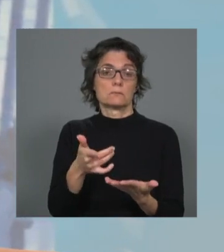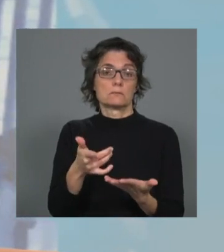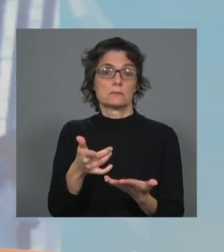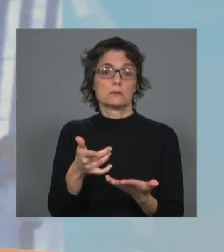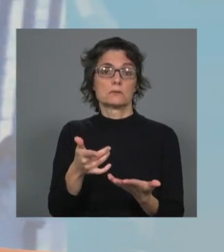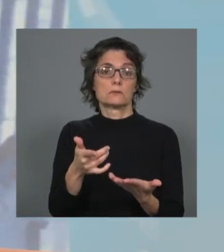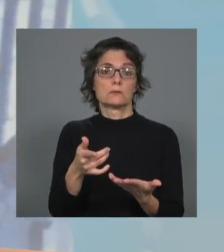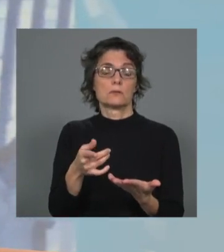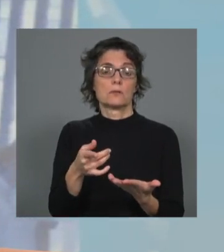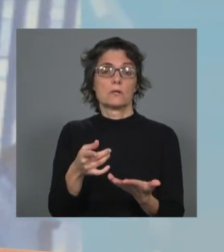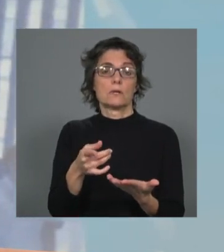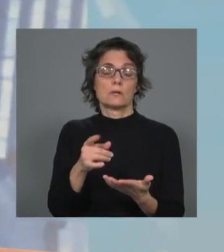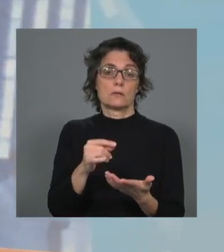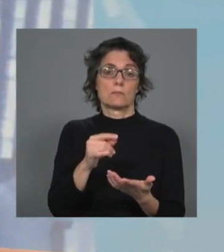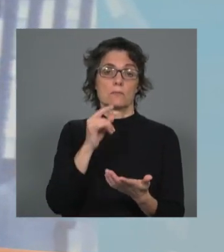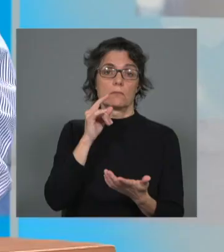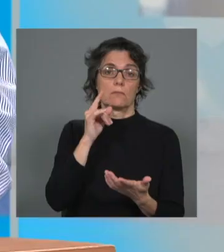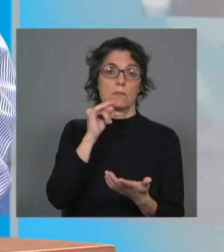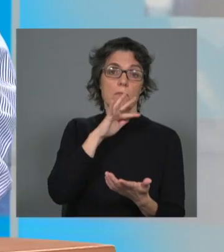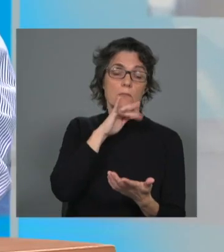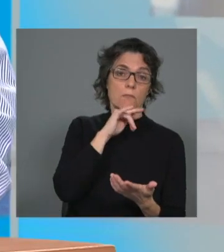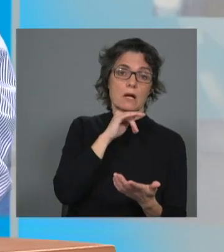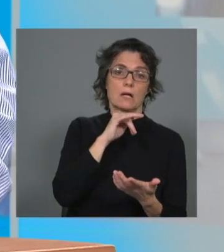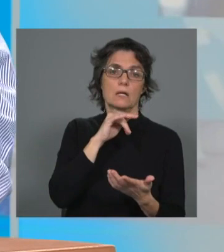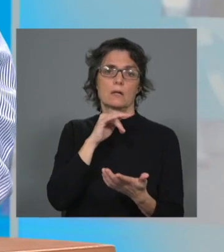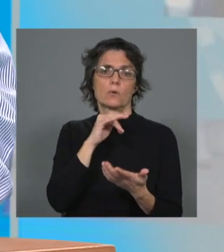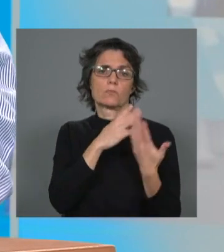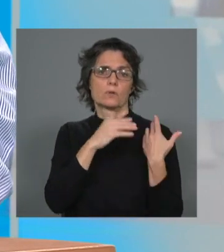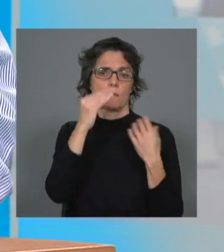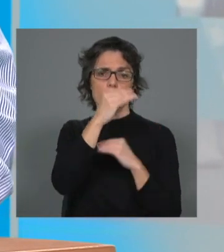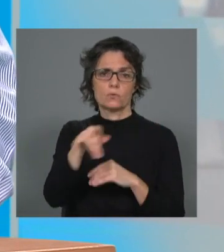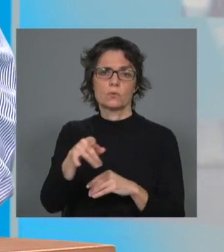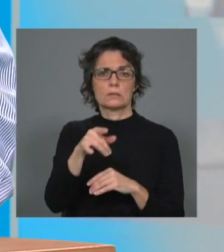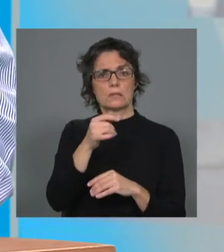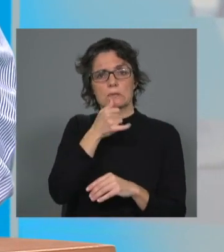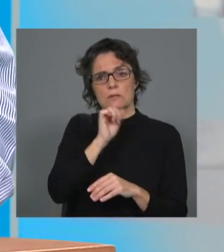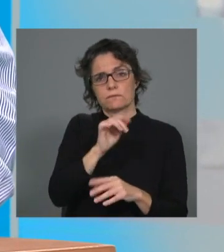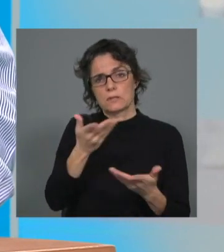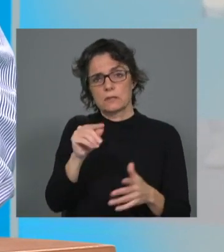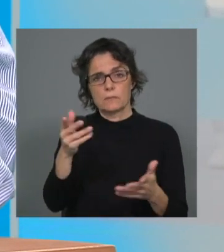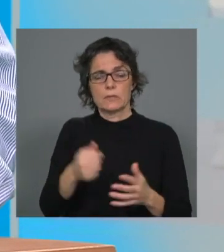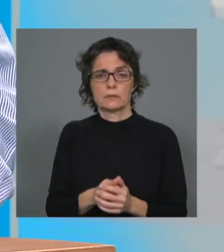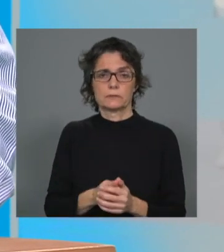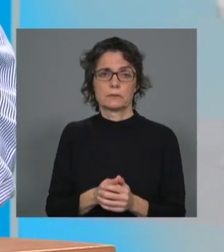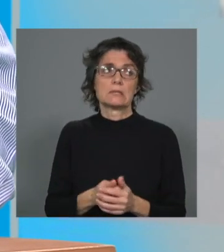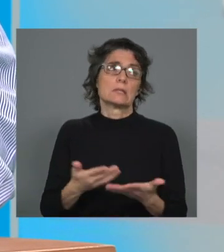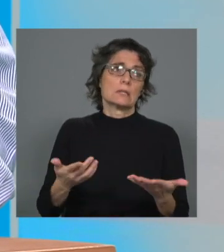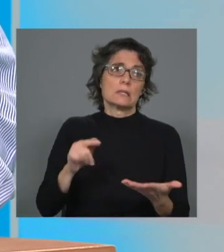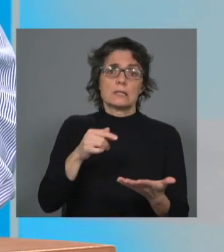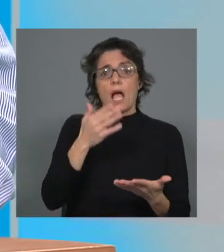dos seus encarregados de educação. Mas me parece progressivamente cada vez mais enfim,